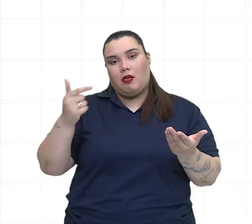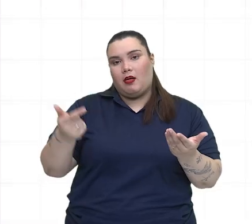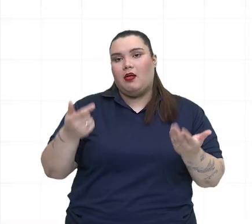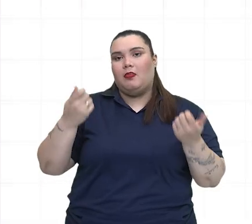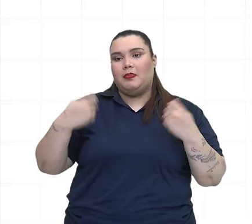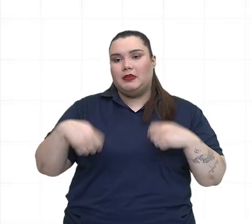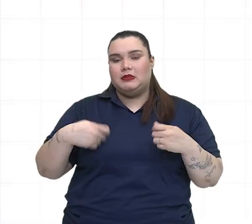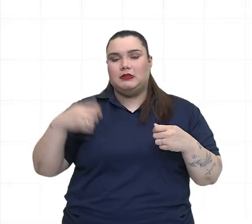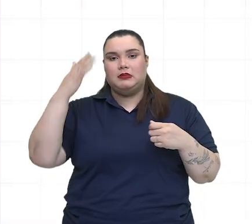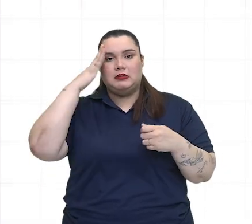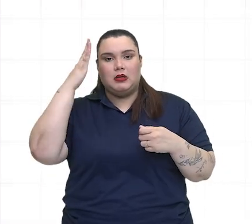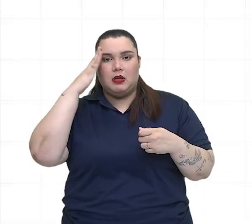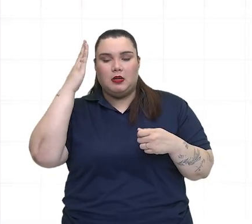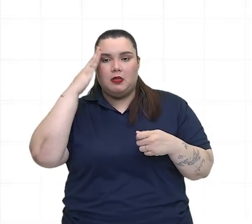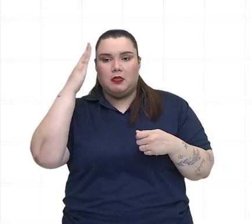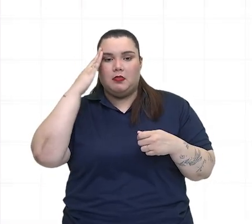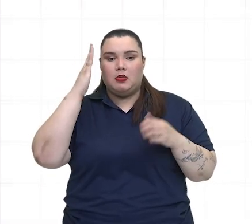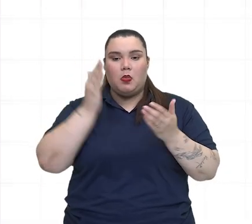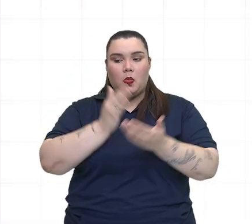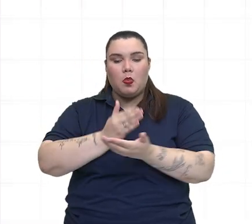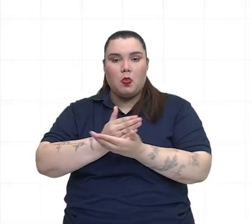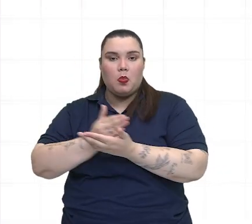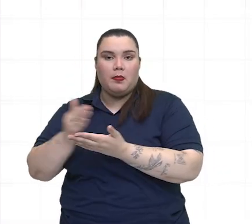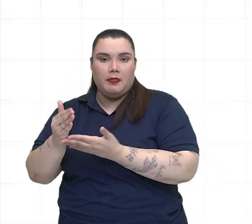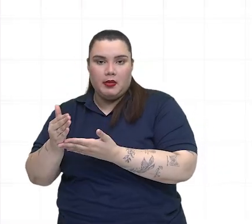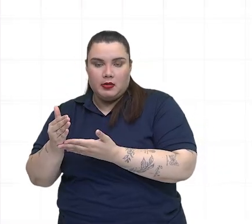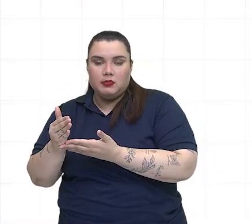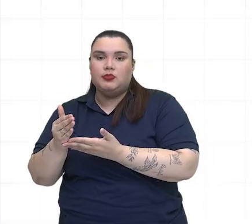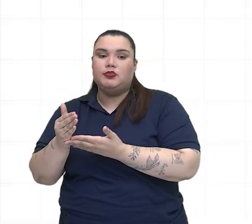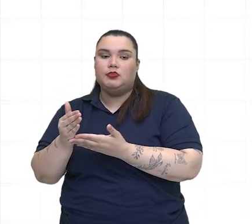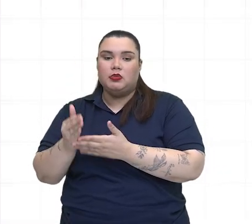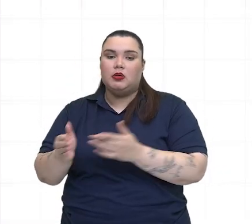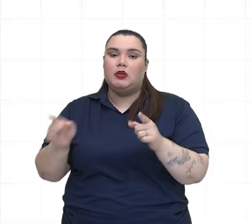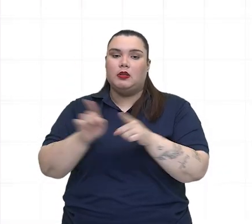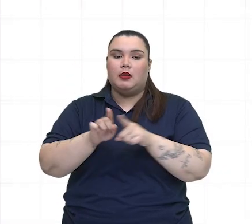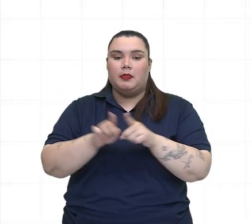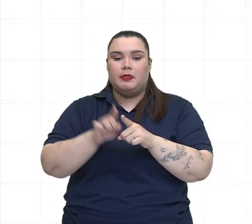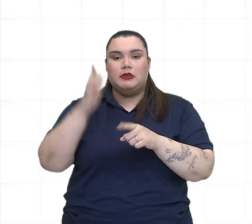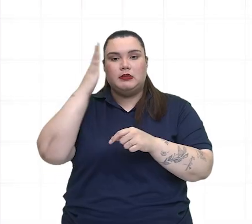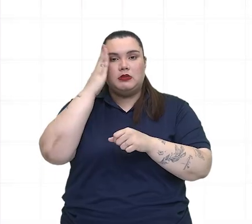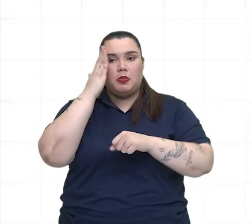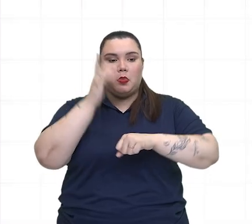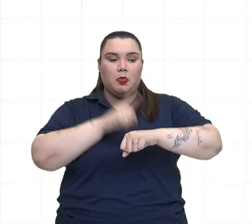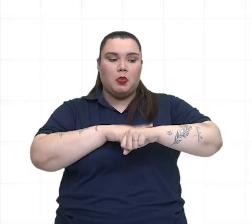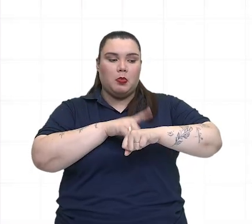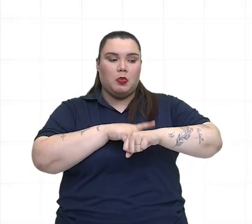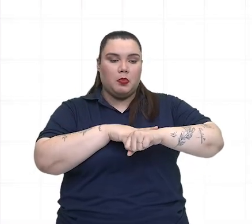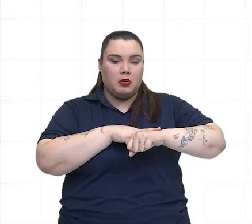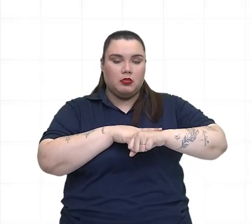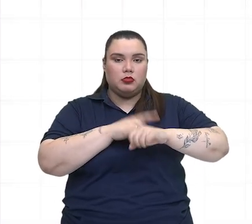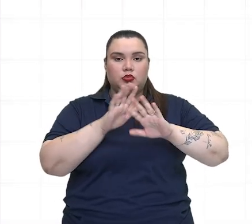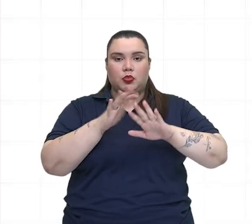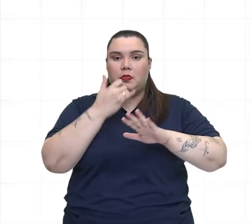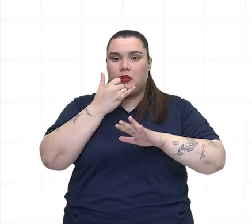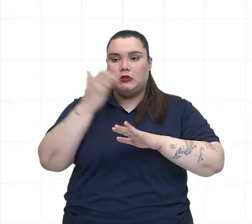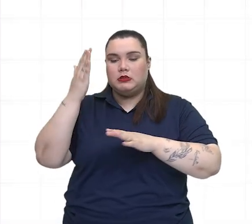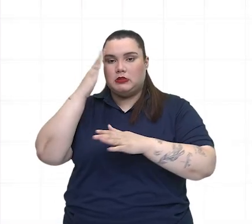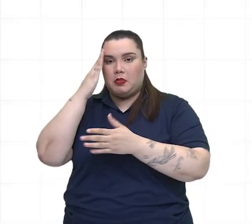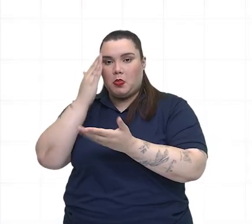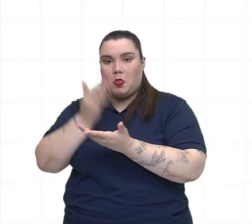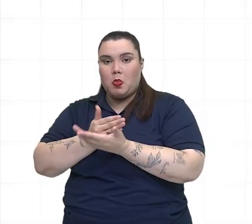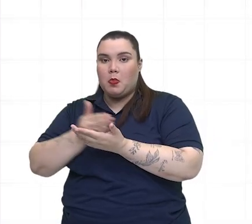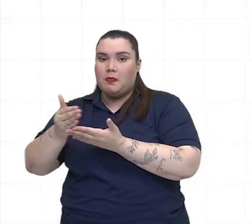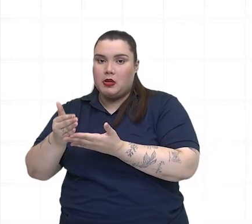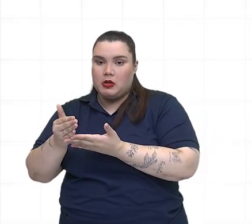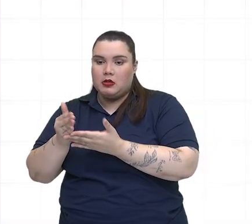tenho que saber dar o start, que eu chamo de início, eu tenho que desenvolver